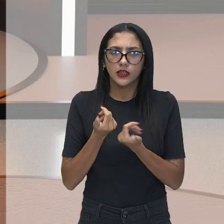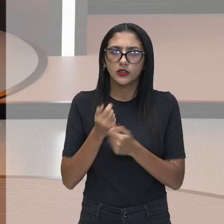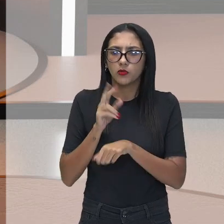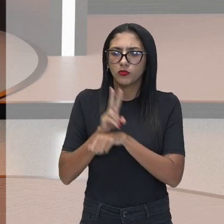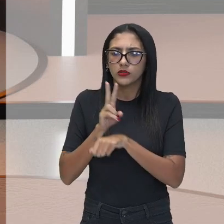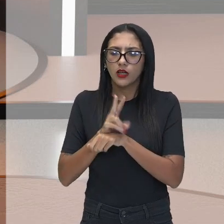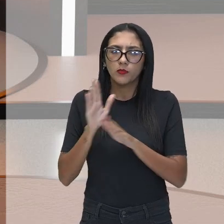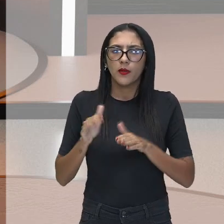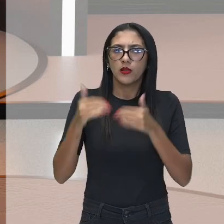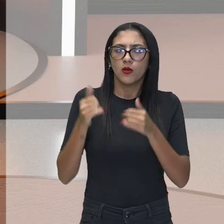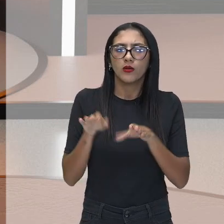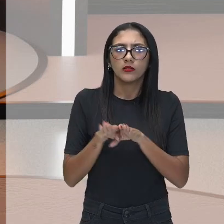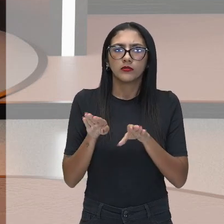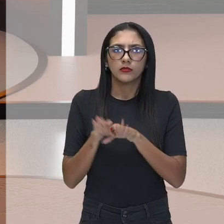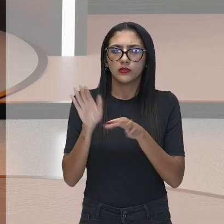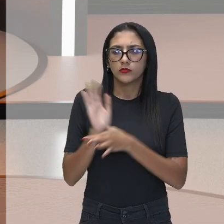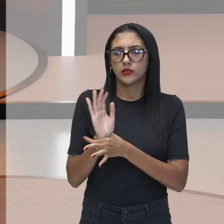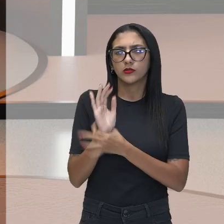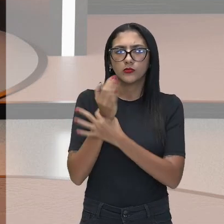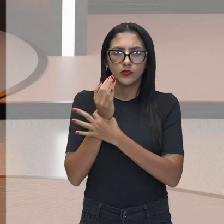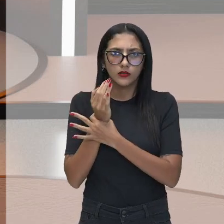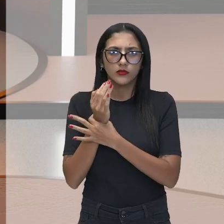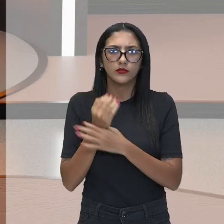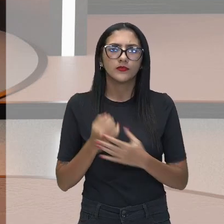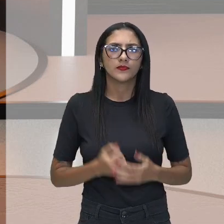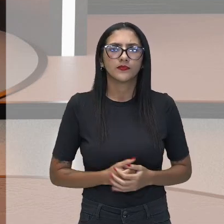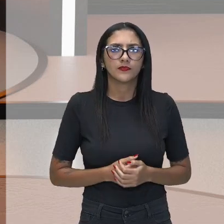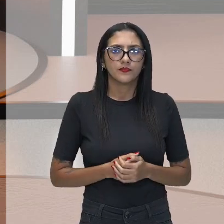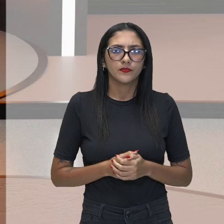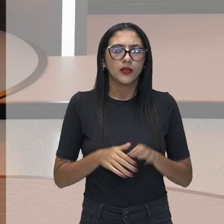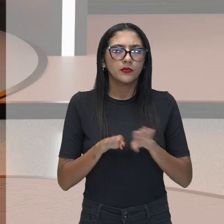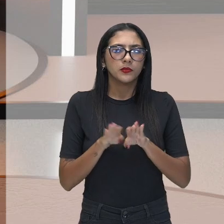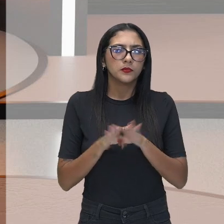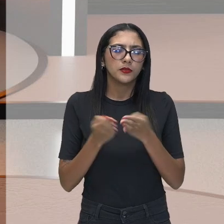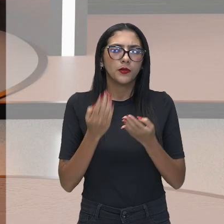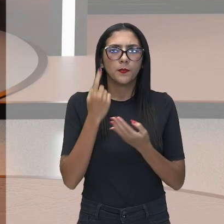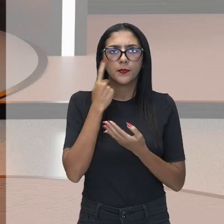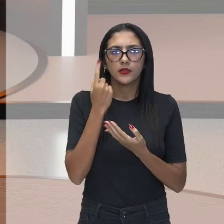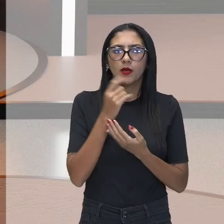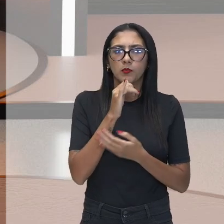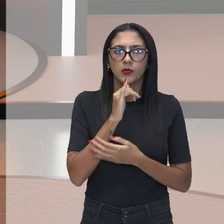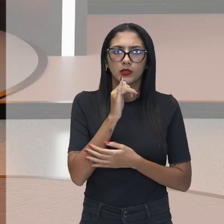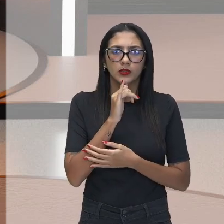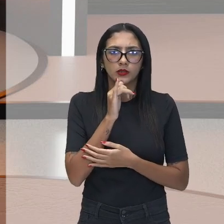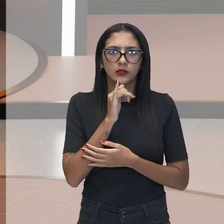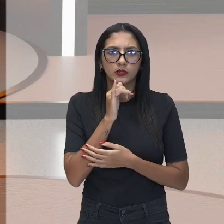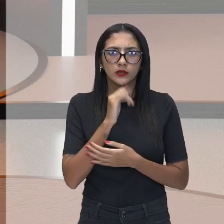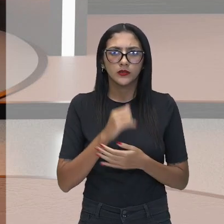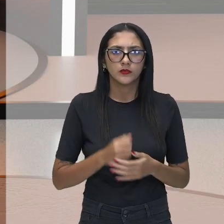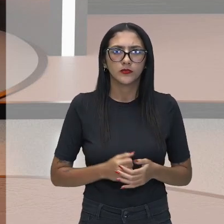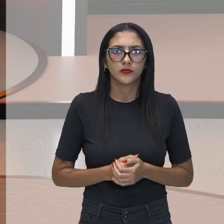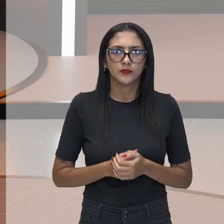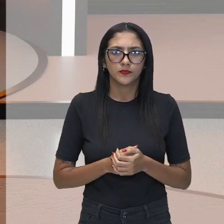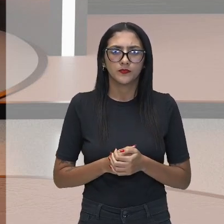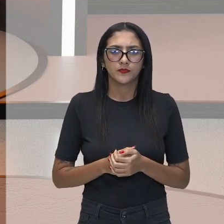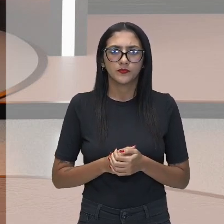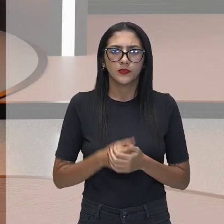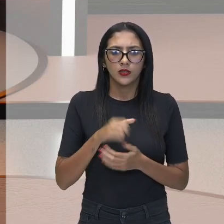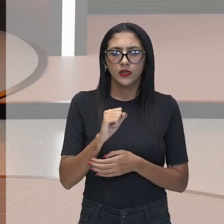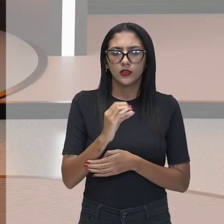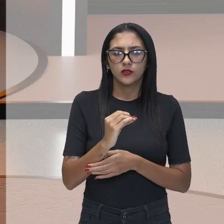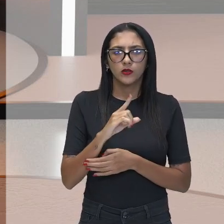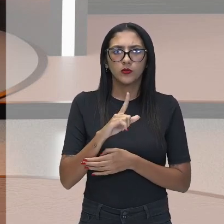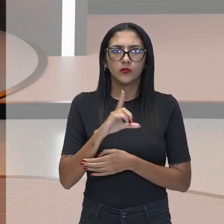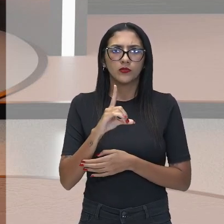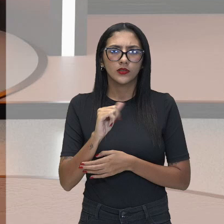tratamentos em relação aos seus superiores e, claro, também questões de, por exemplo, um soldo melhor. Soldo, soldado, ligou uma coisa a outra, quem recebe